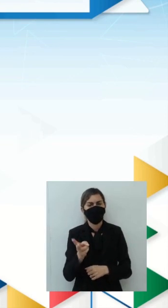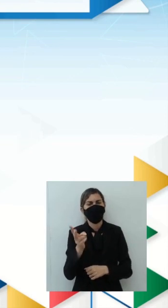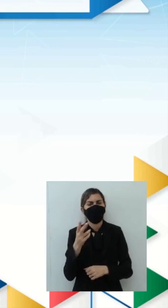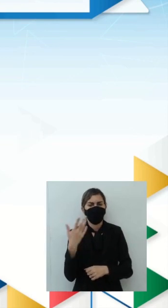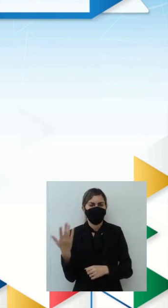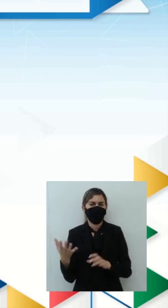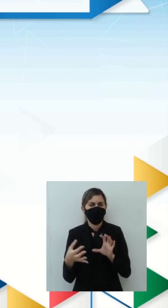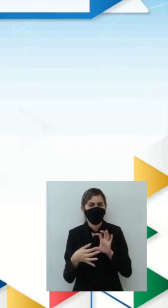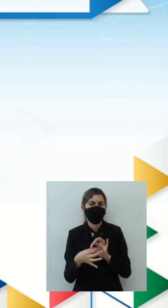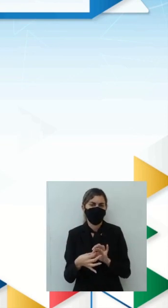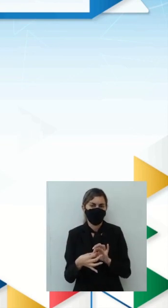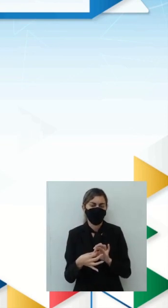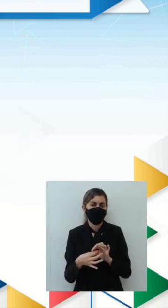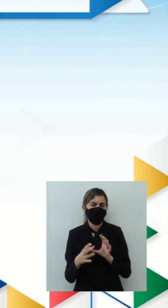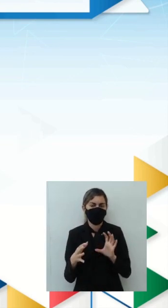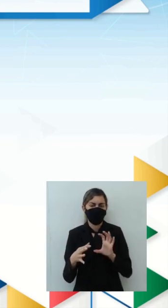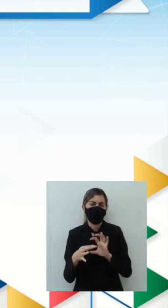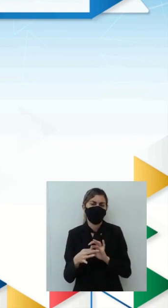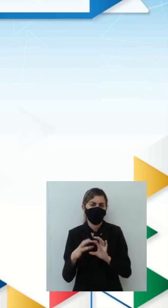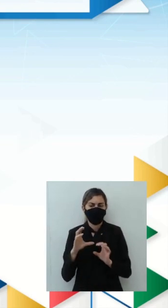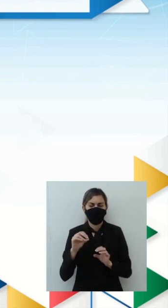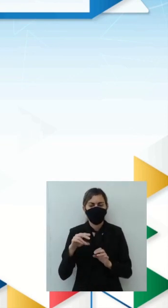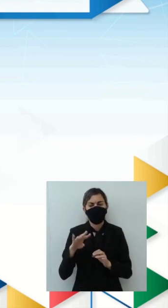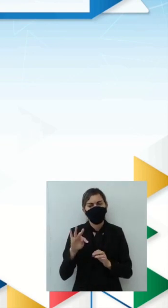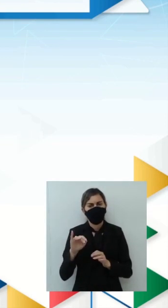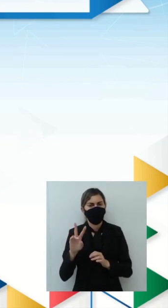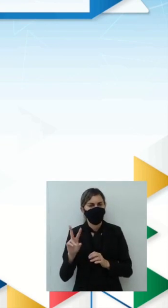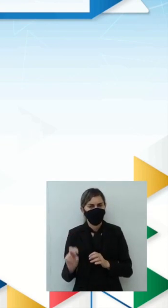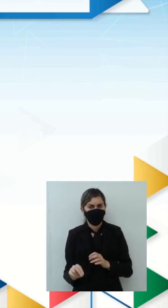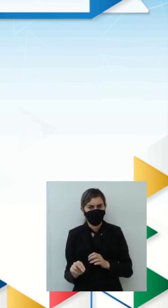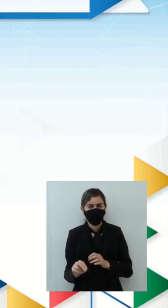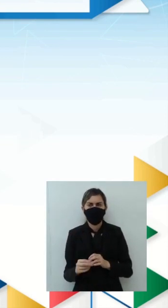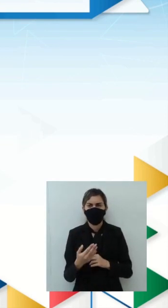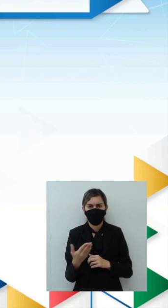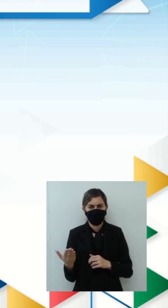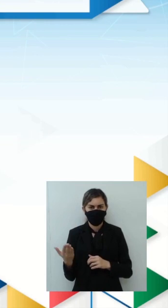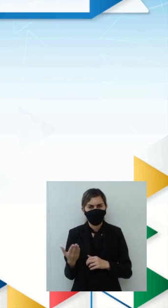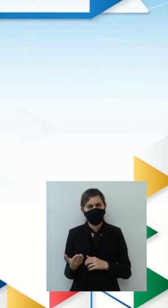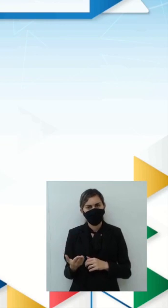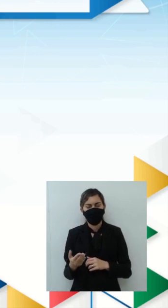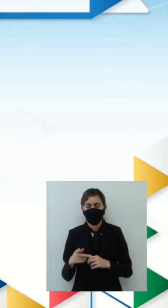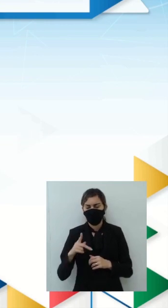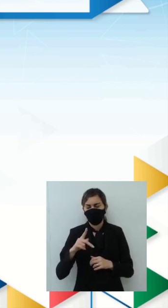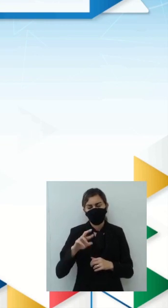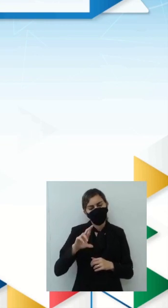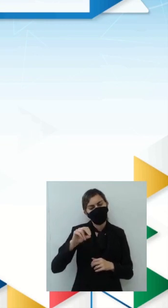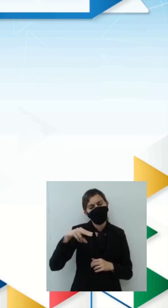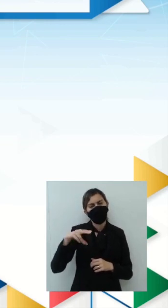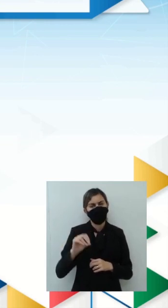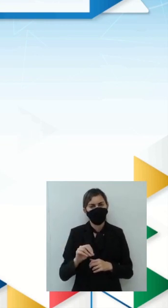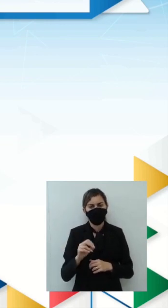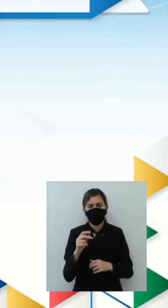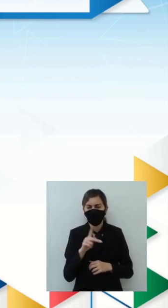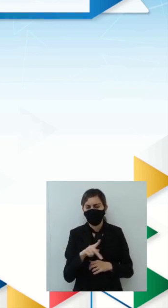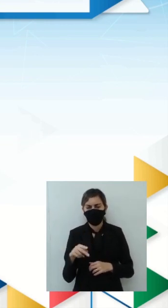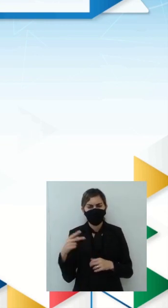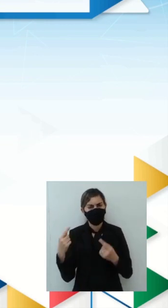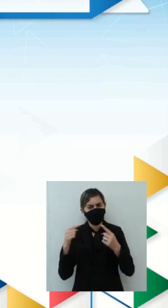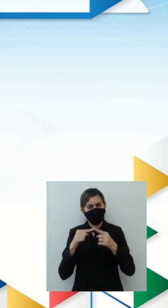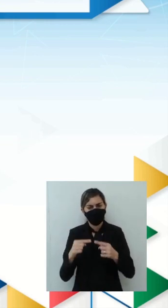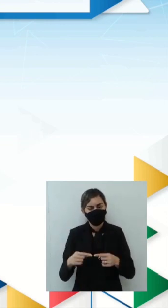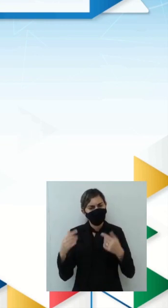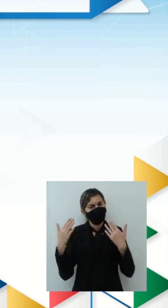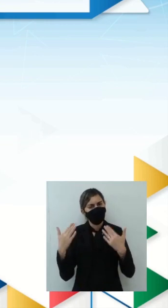se ligando à outra por um conectivo, uma conjunção adversativa. O pronome. O professor aplicou uma